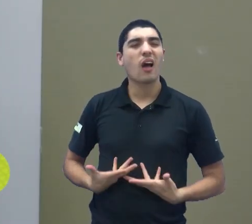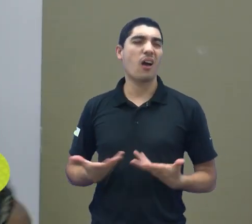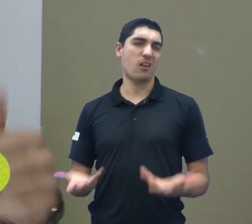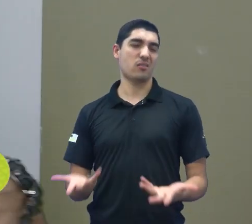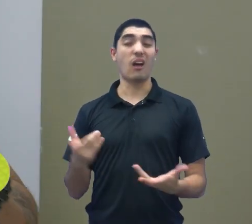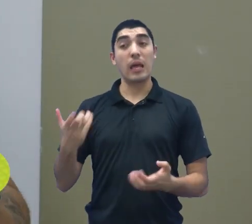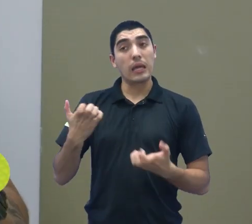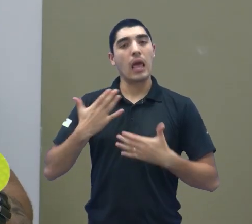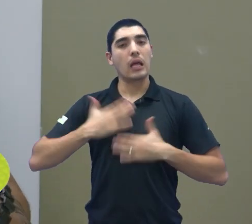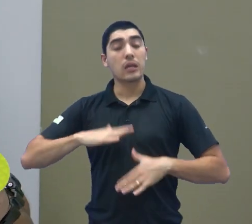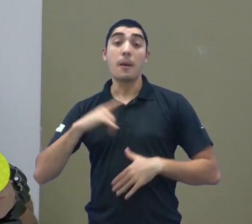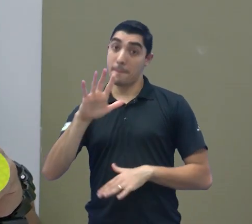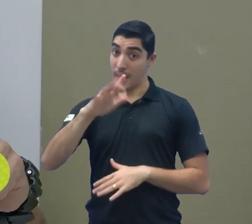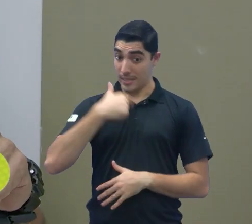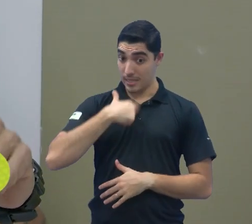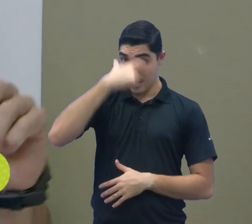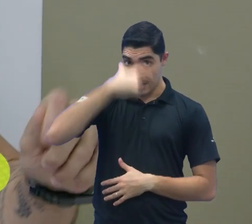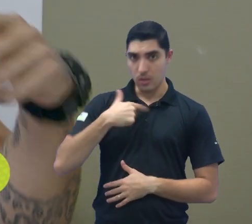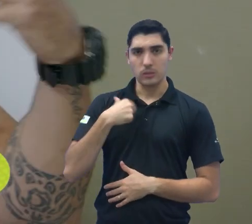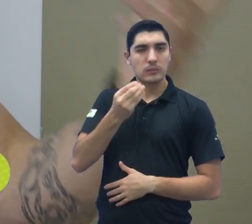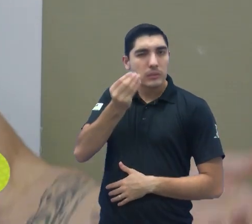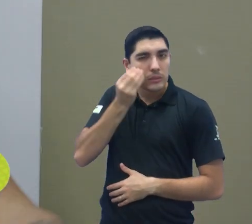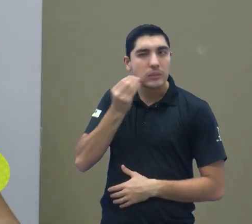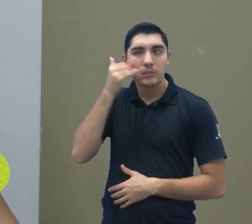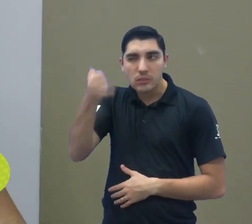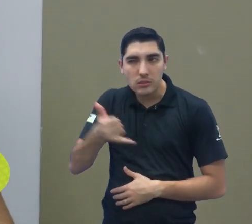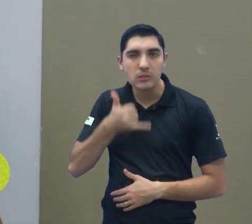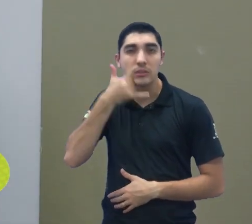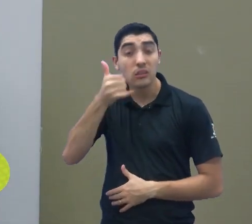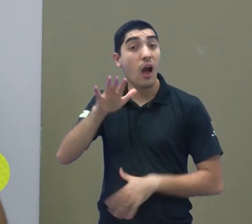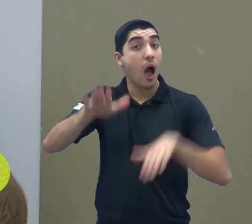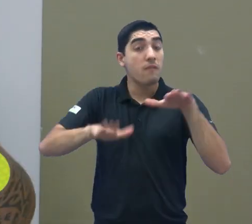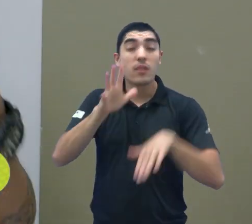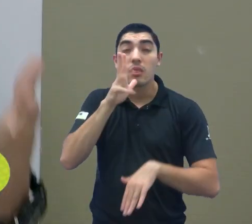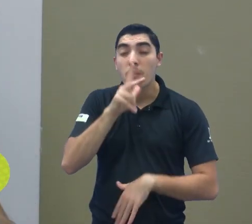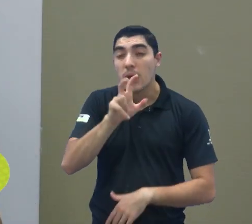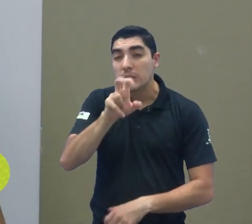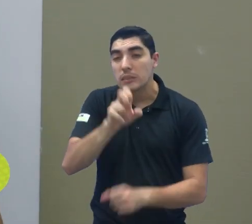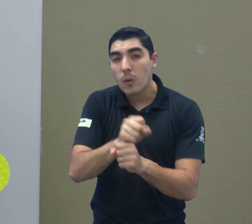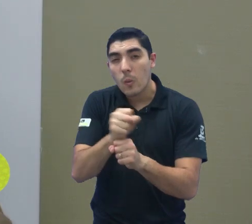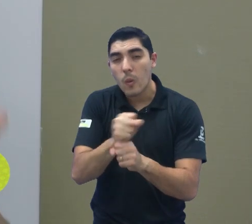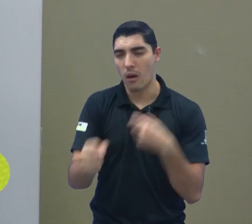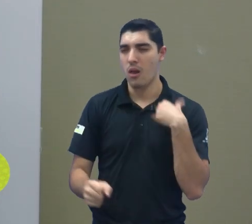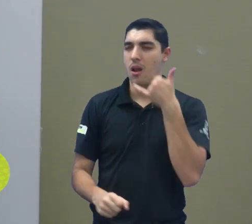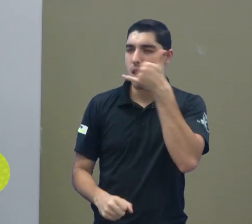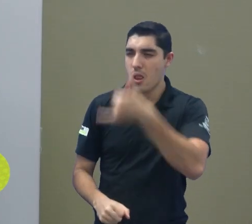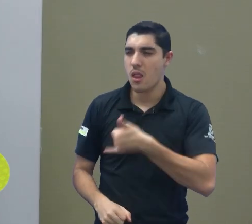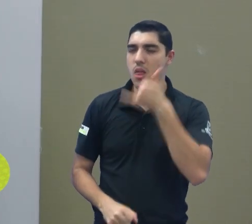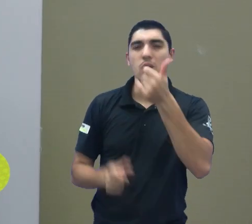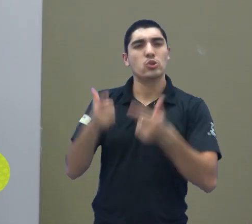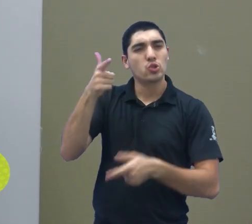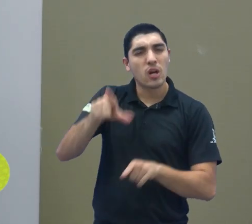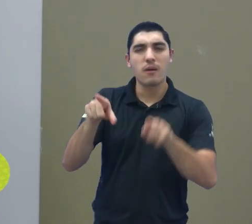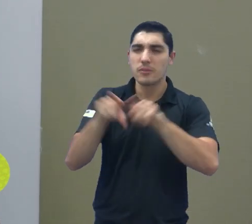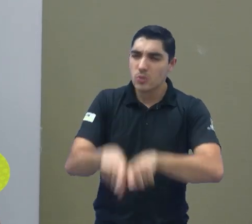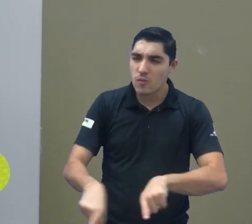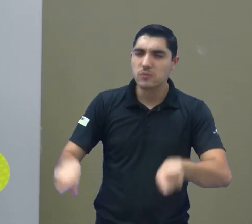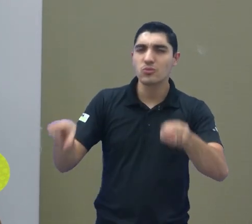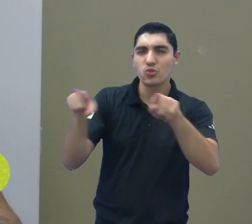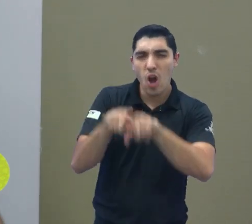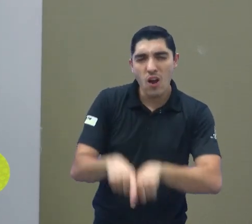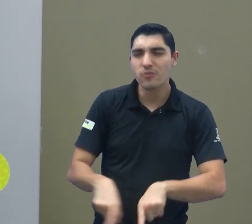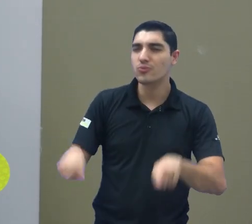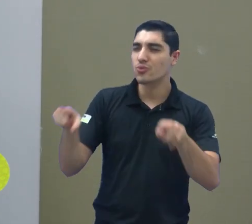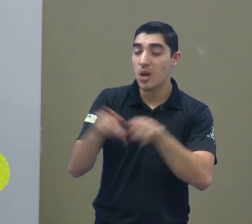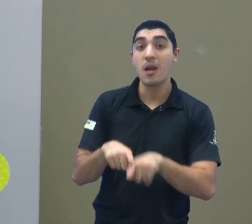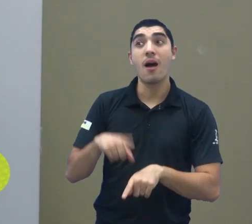muito, eu ligo, tem gente que eu demorei 5 anos para conseguir fazer a bocha, mas todo ano eu ligo e retorno e vamos, e quando vem, porque